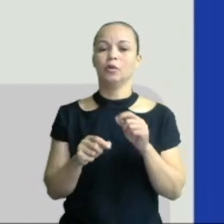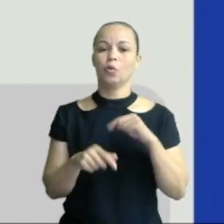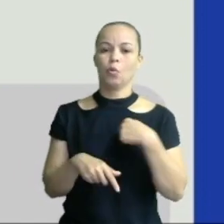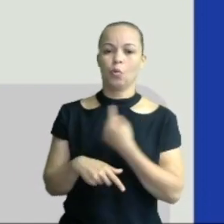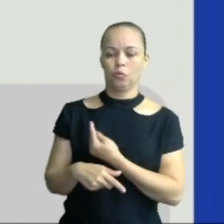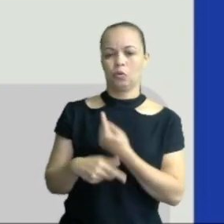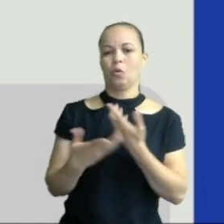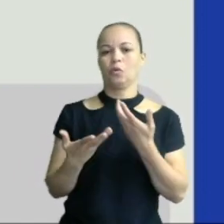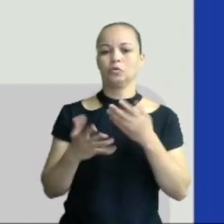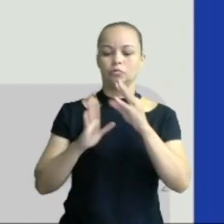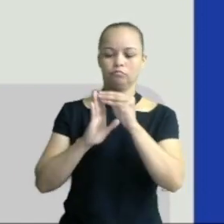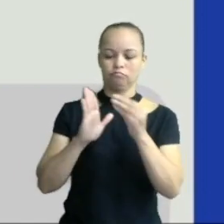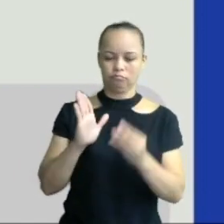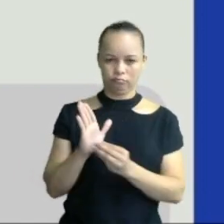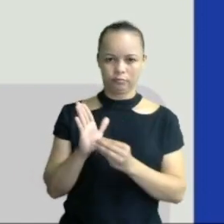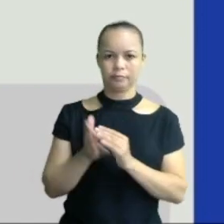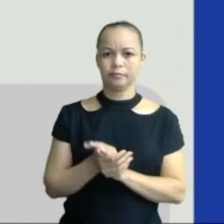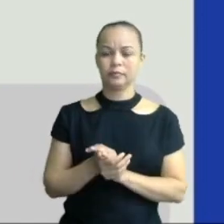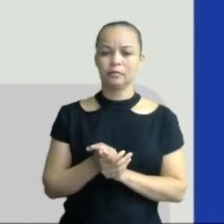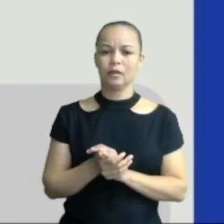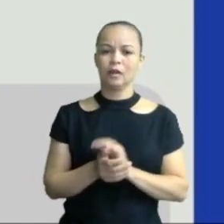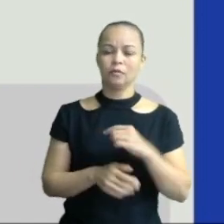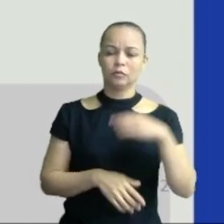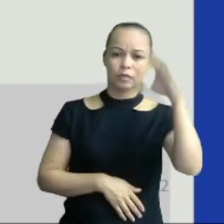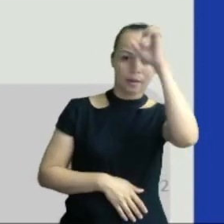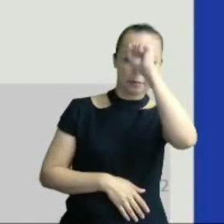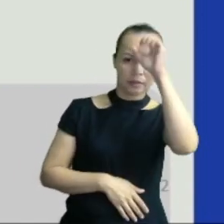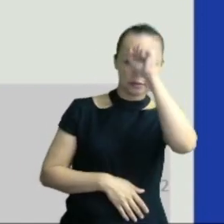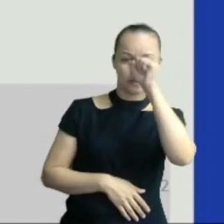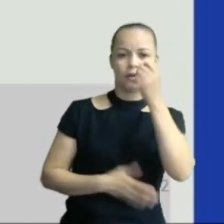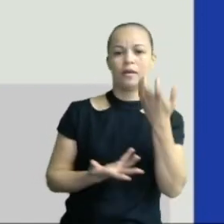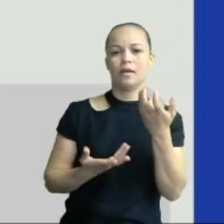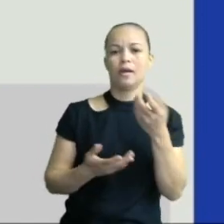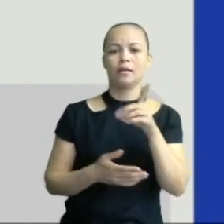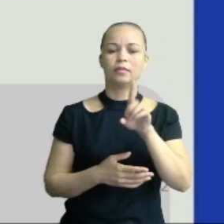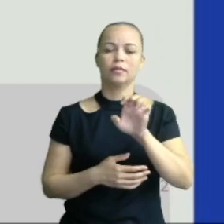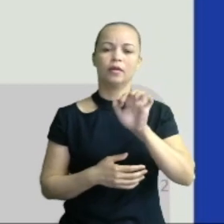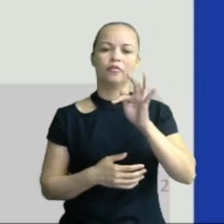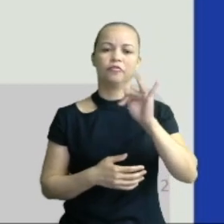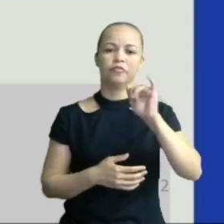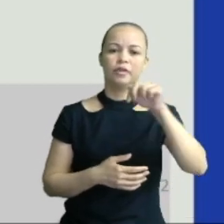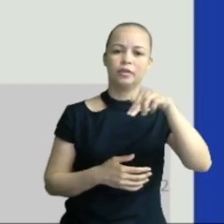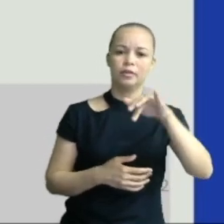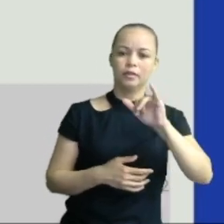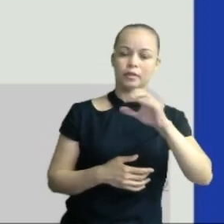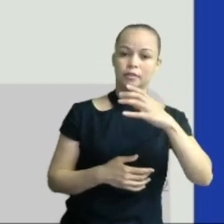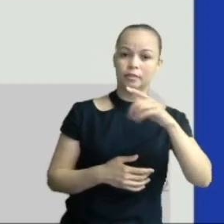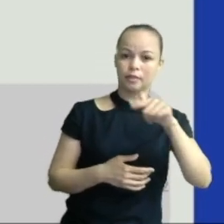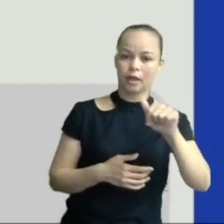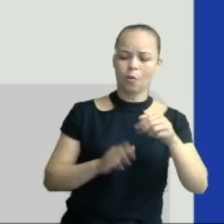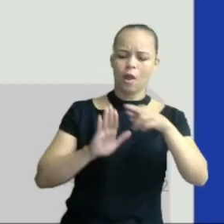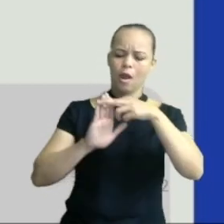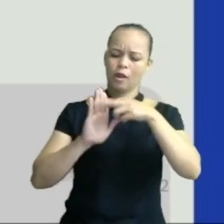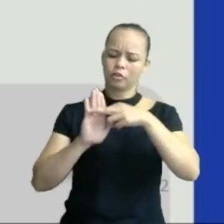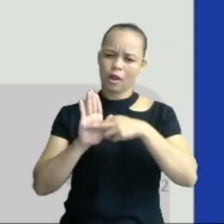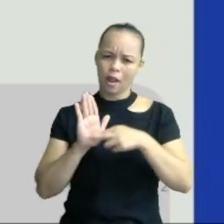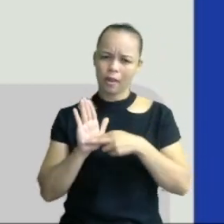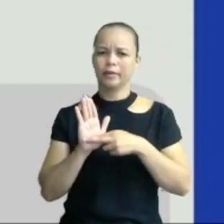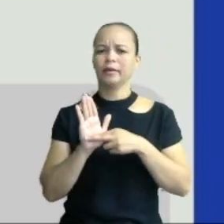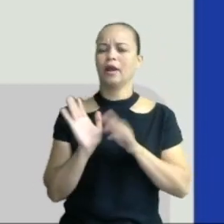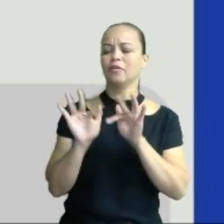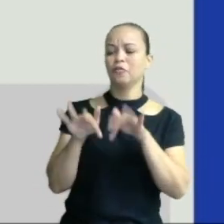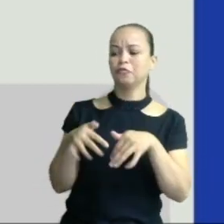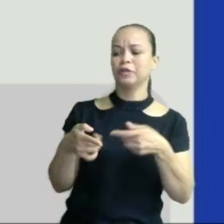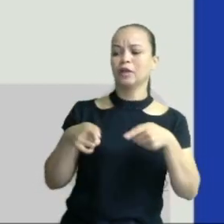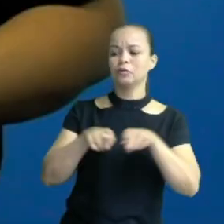nosso conteúdo. Vamos aprender a definição, as regras e finalizaremos